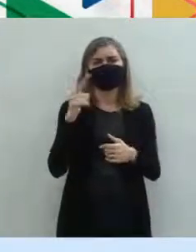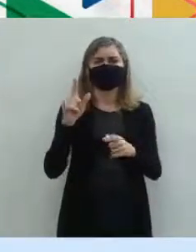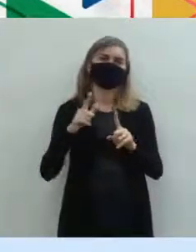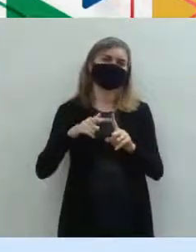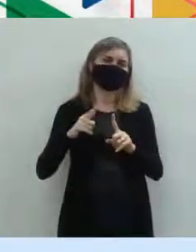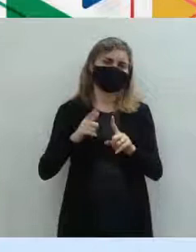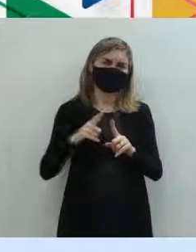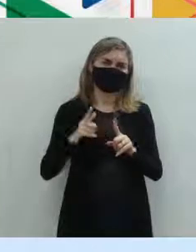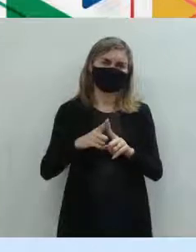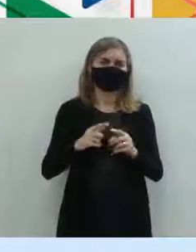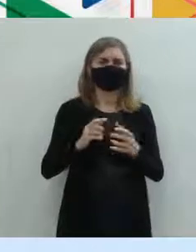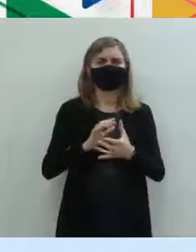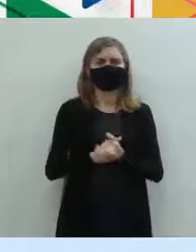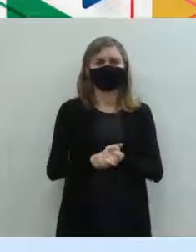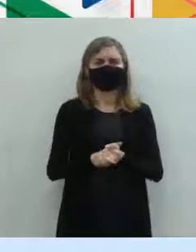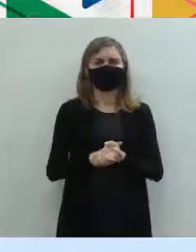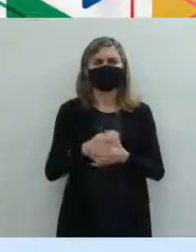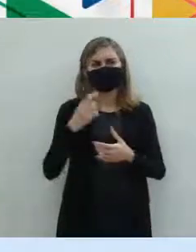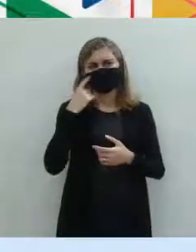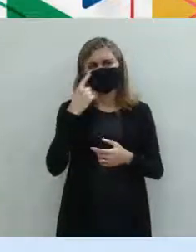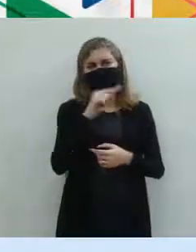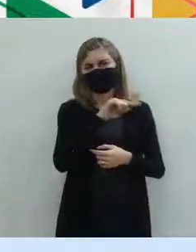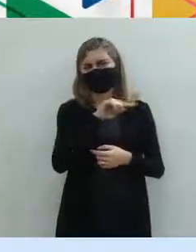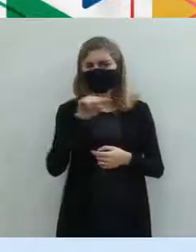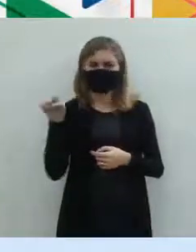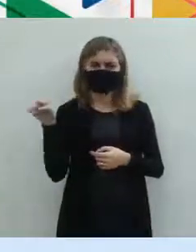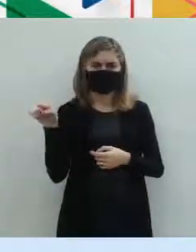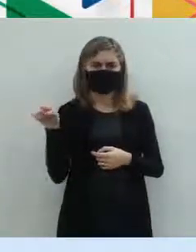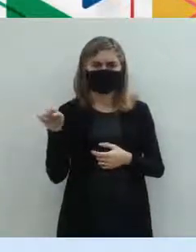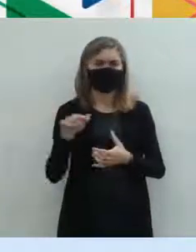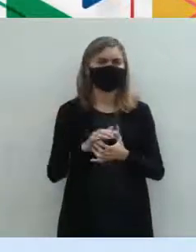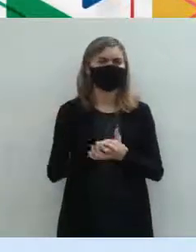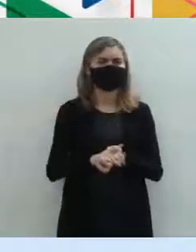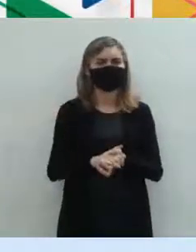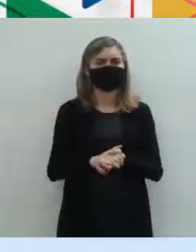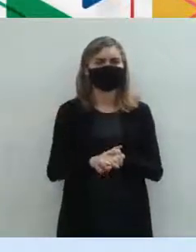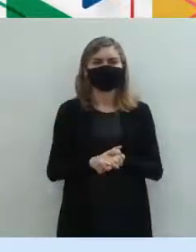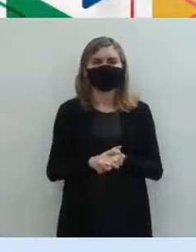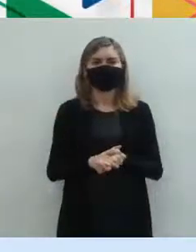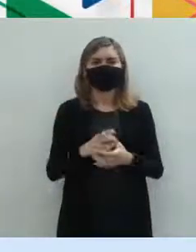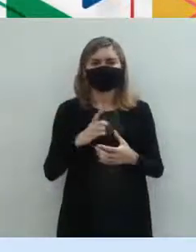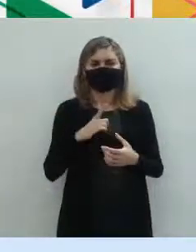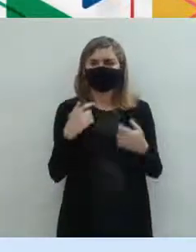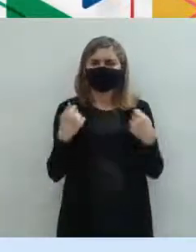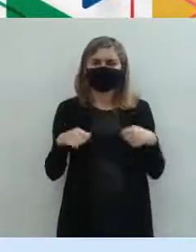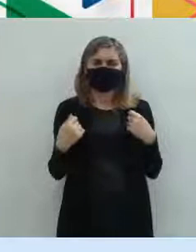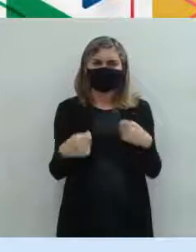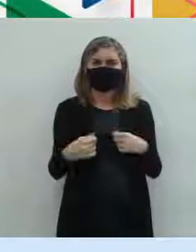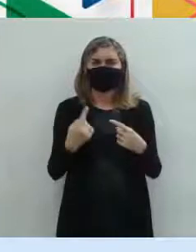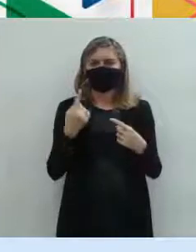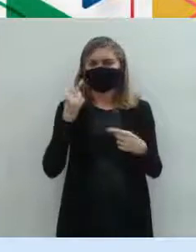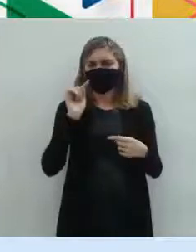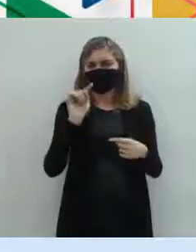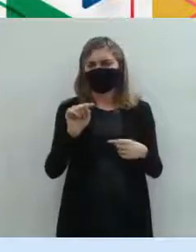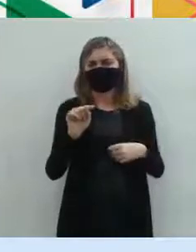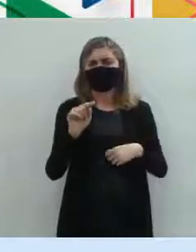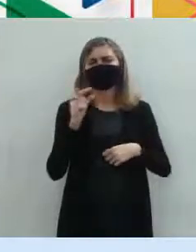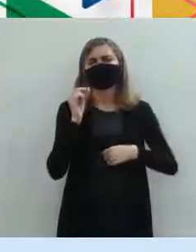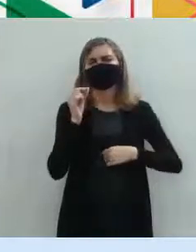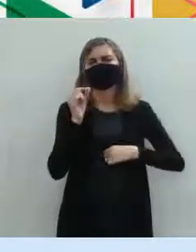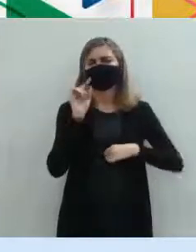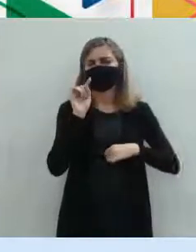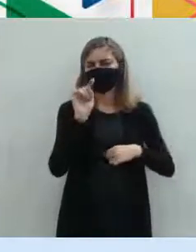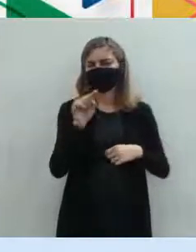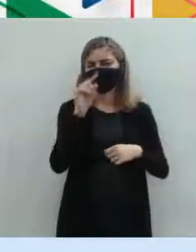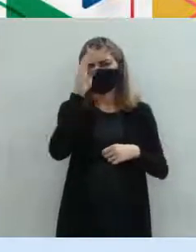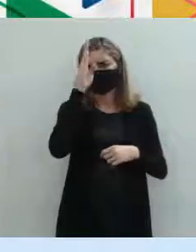de perspectiva. Então, olhando a linha de terra, que vocês estão vendo aí, a gente precisa de um ponto de fuga, que é um pontinho que